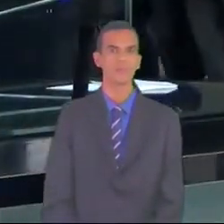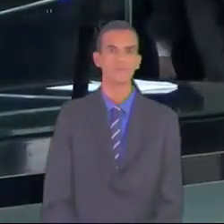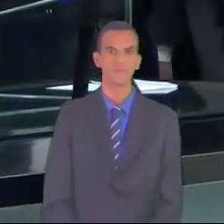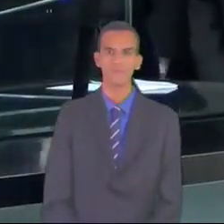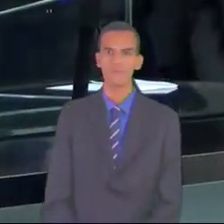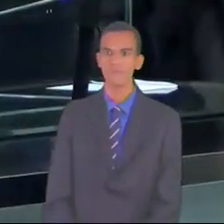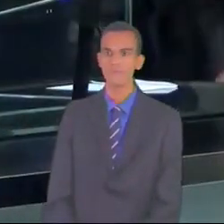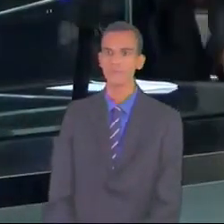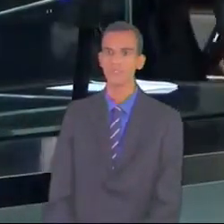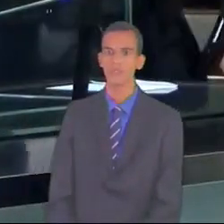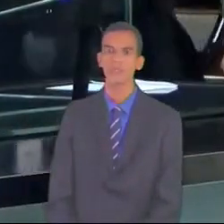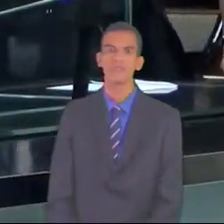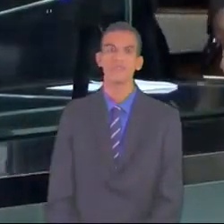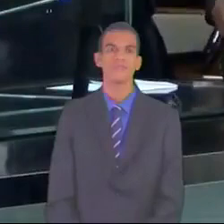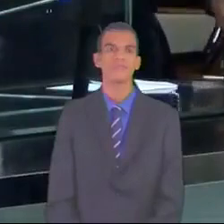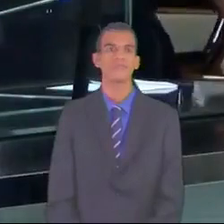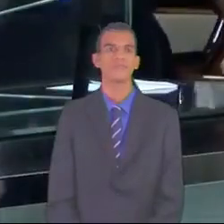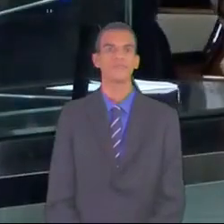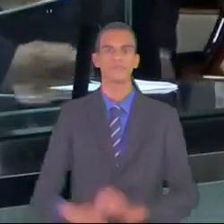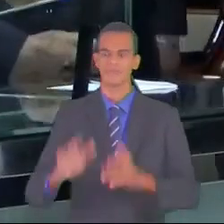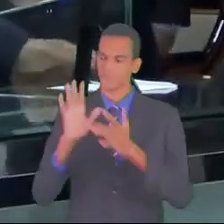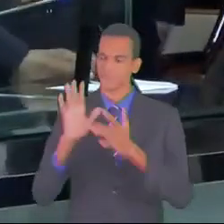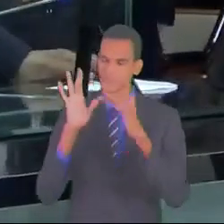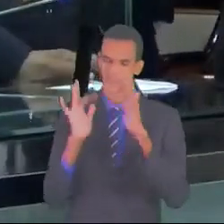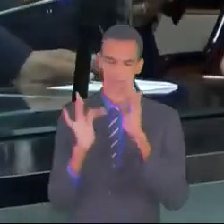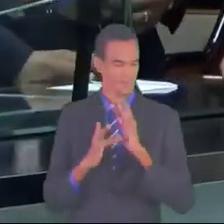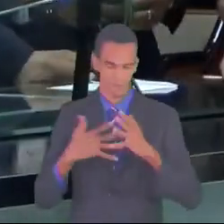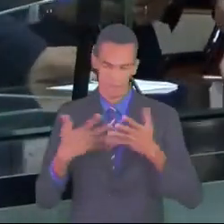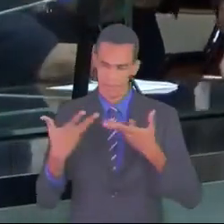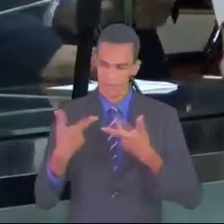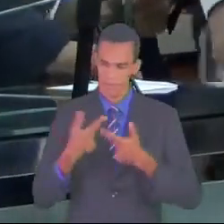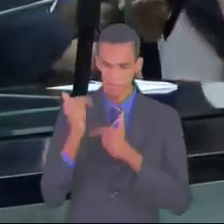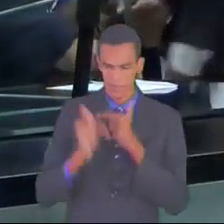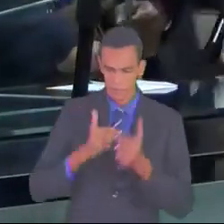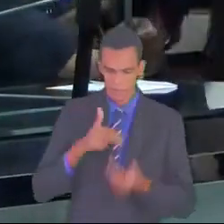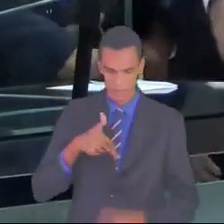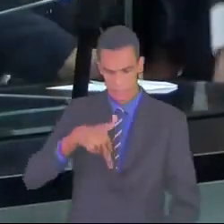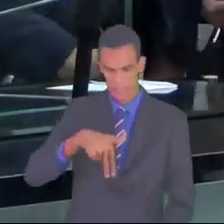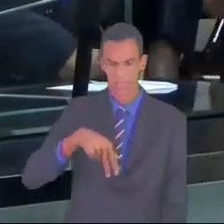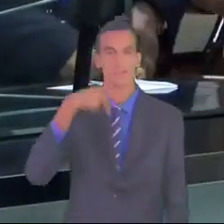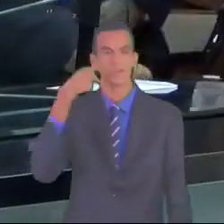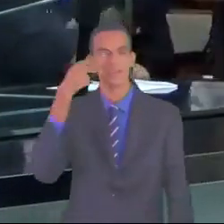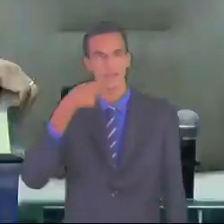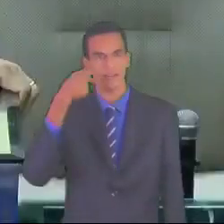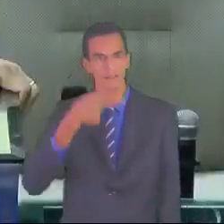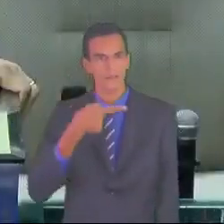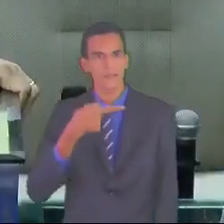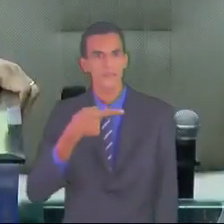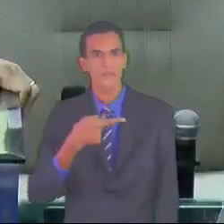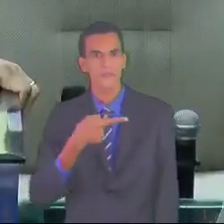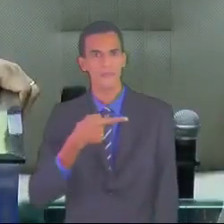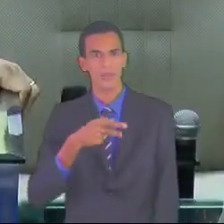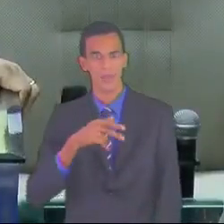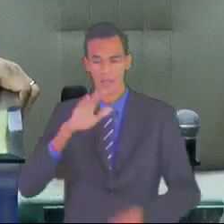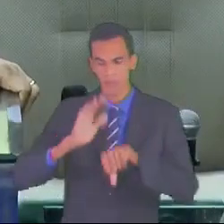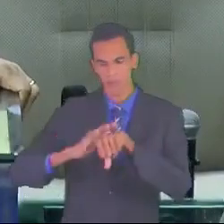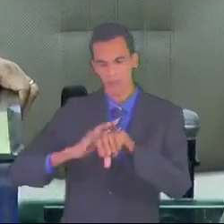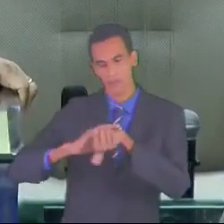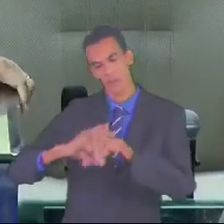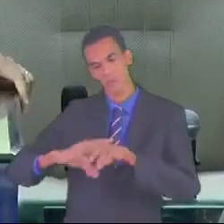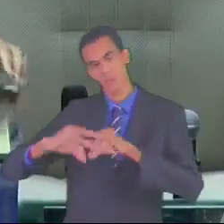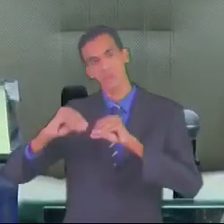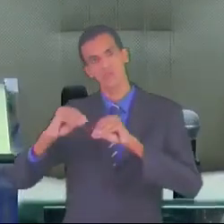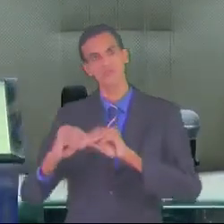Jesus. Glória ao teu nome. Ah, Jesus que trabalha, Jesus que anda, Jesus que fala, Jesus que cura.